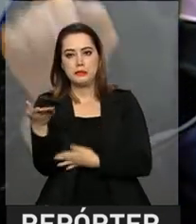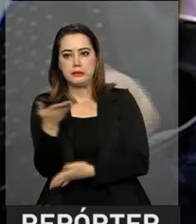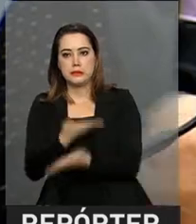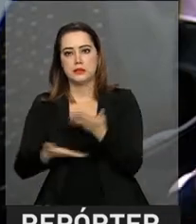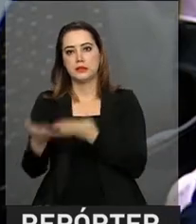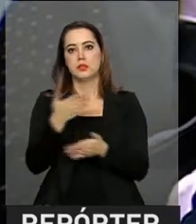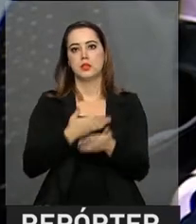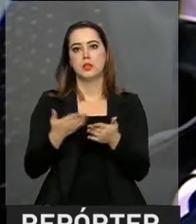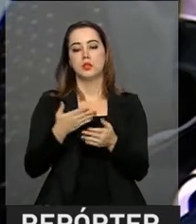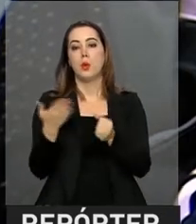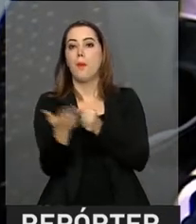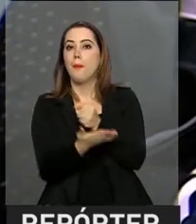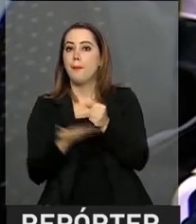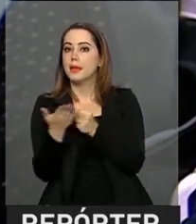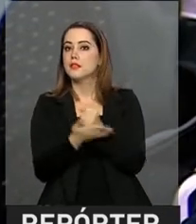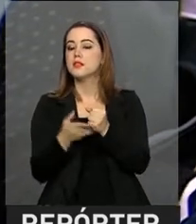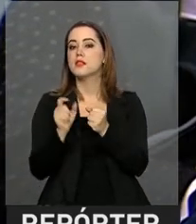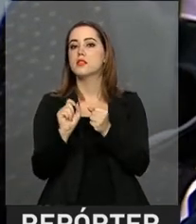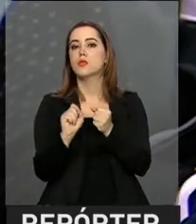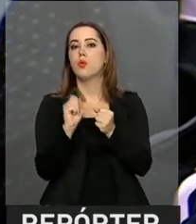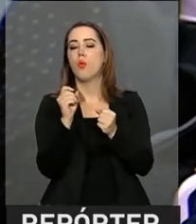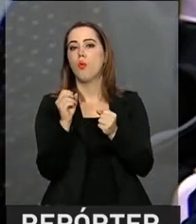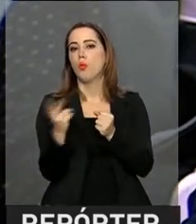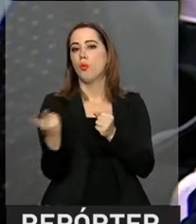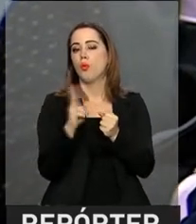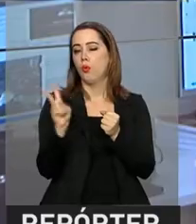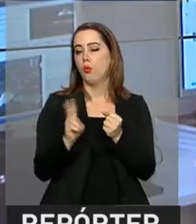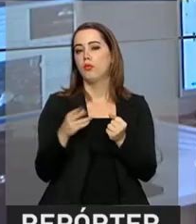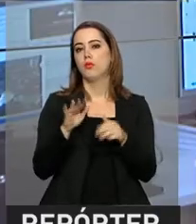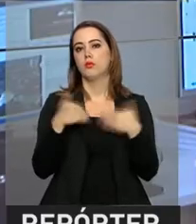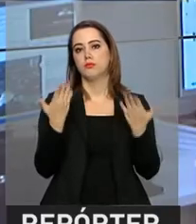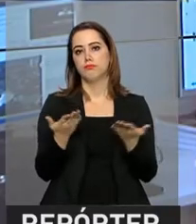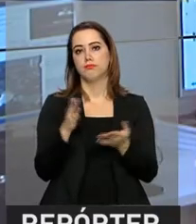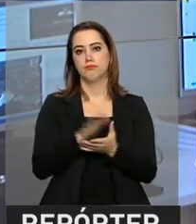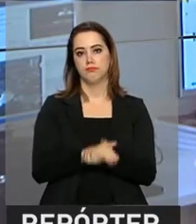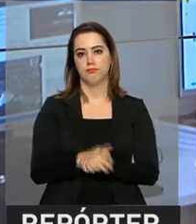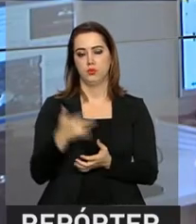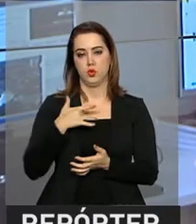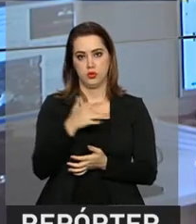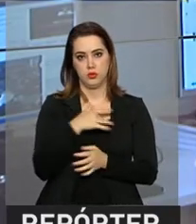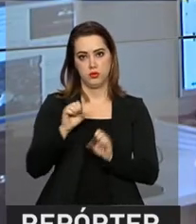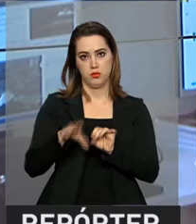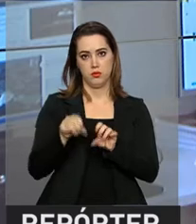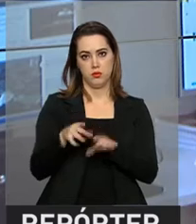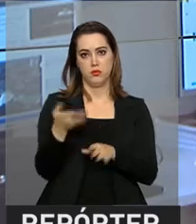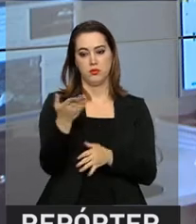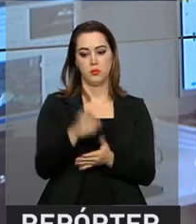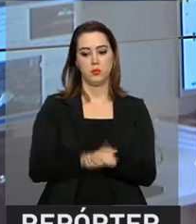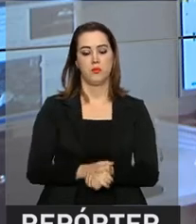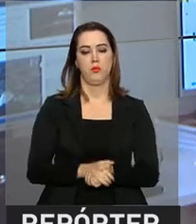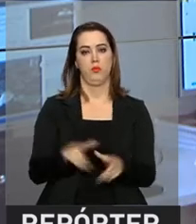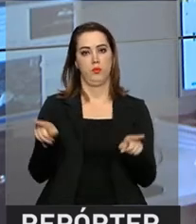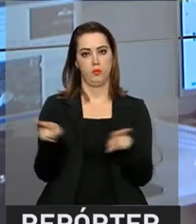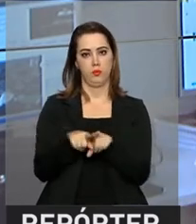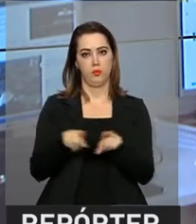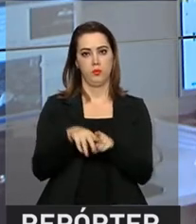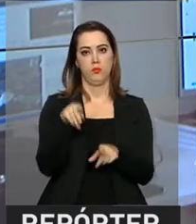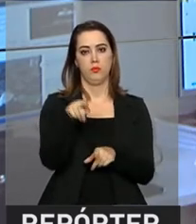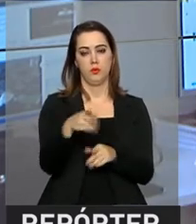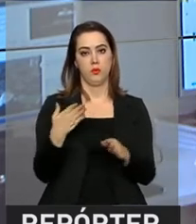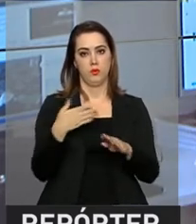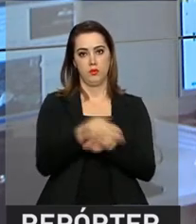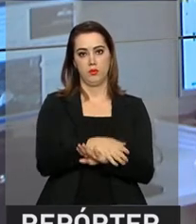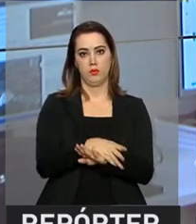do piso de saúde e de educação. Também participa da audiência na Câmara o ministro do Planejamento,